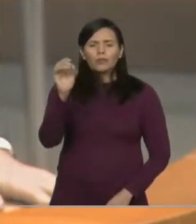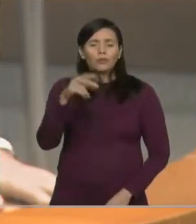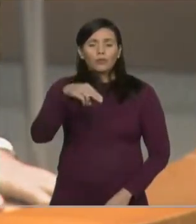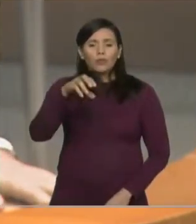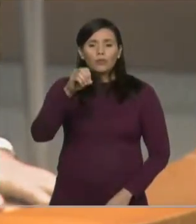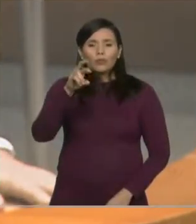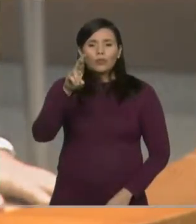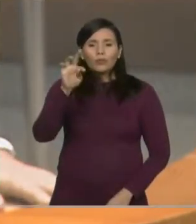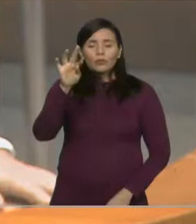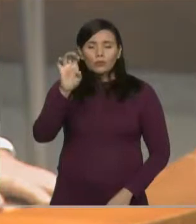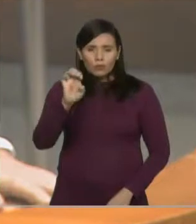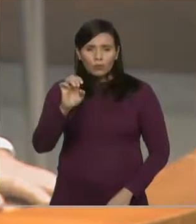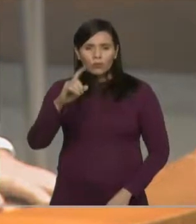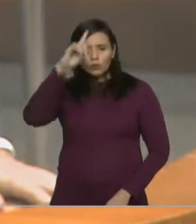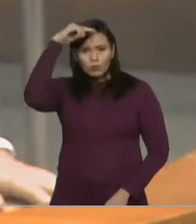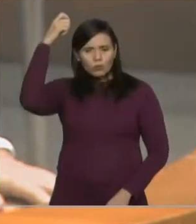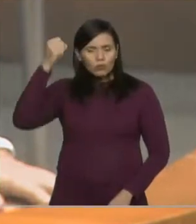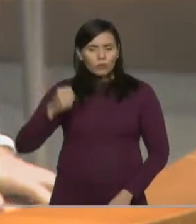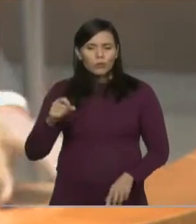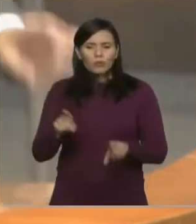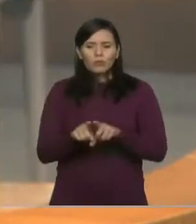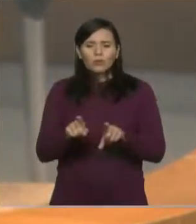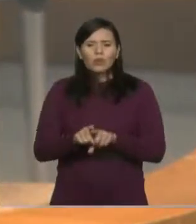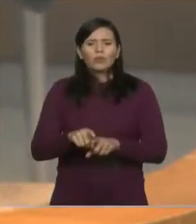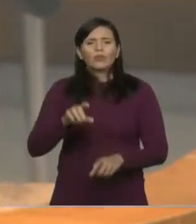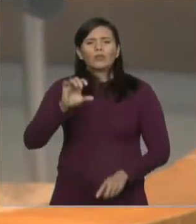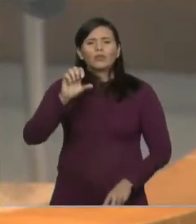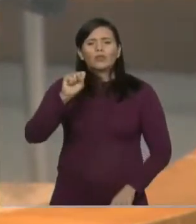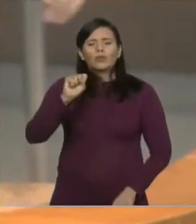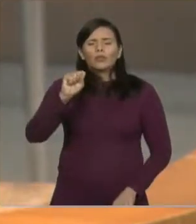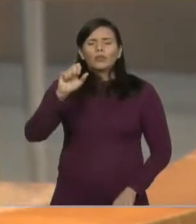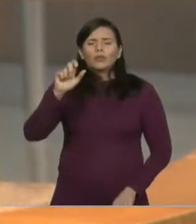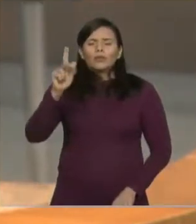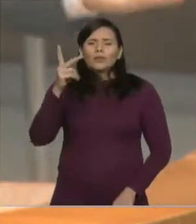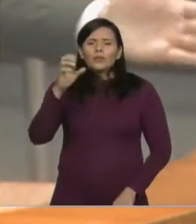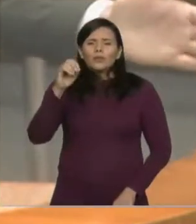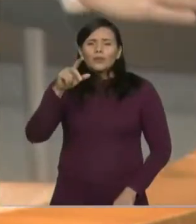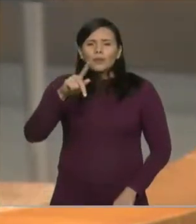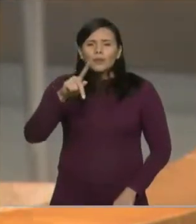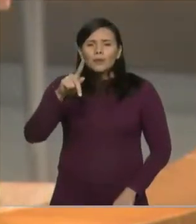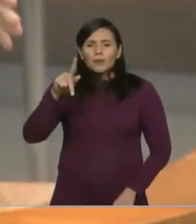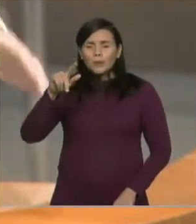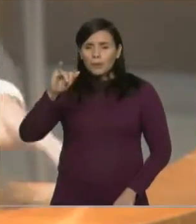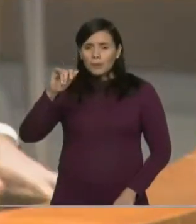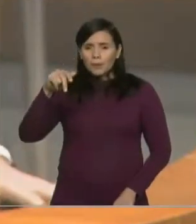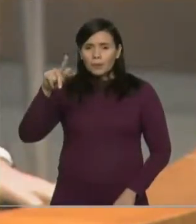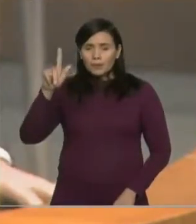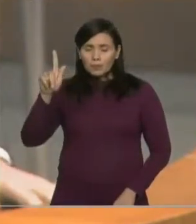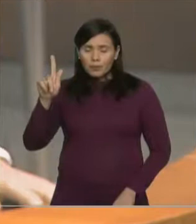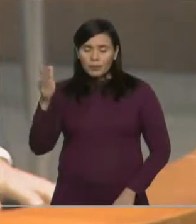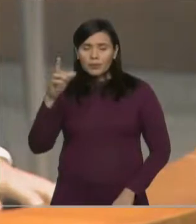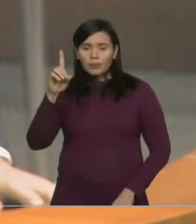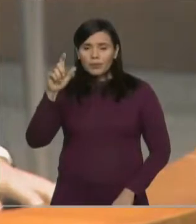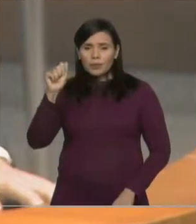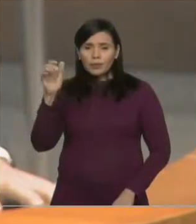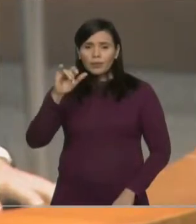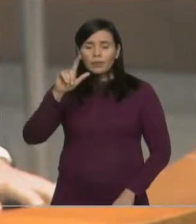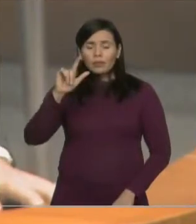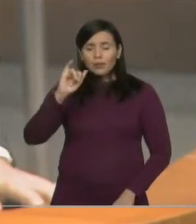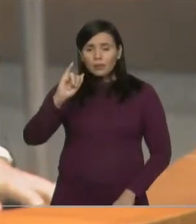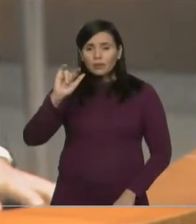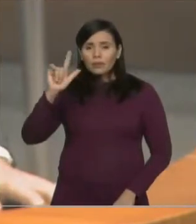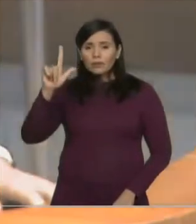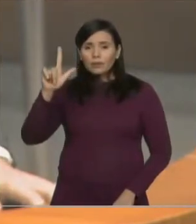Ibamá, e também no Shopping da Ilha. Além de um horário expandido das 10 às 22, também aos finais de